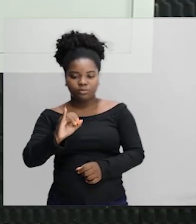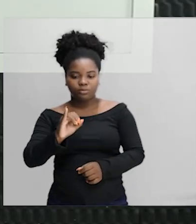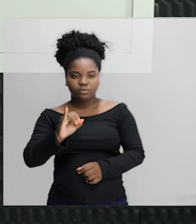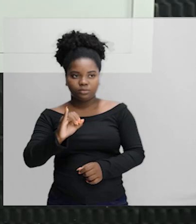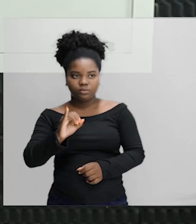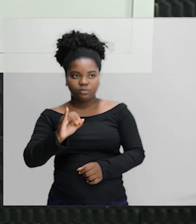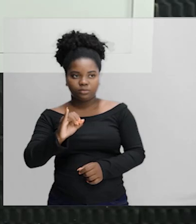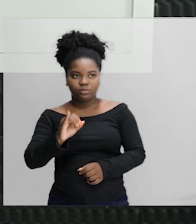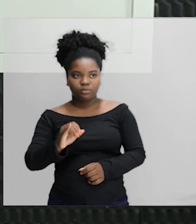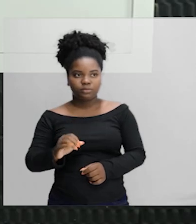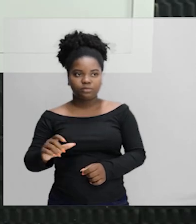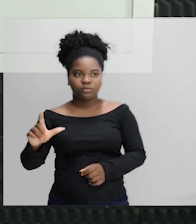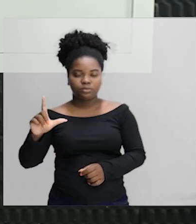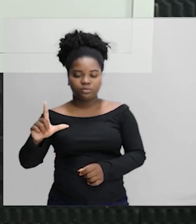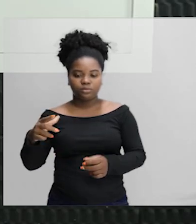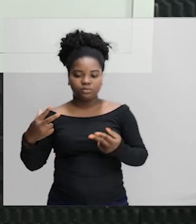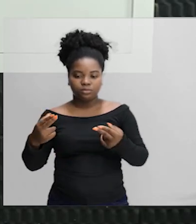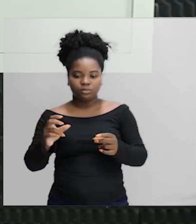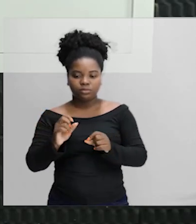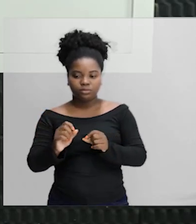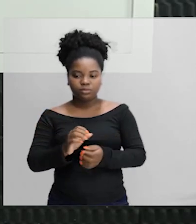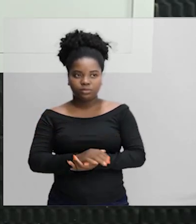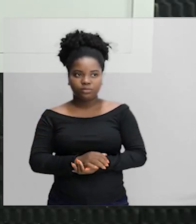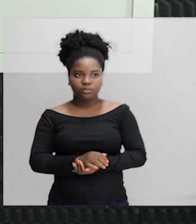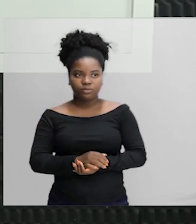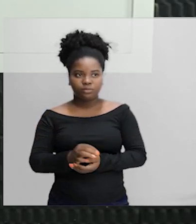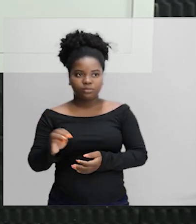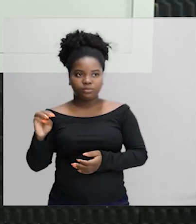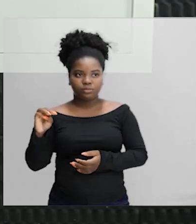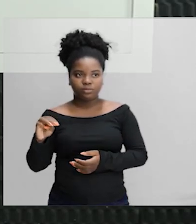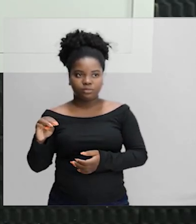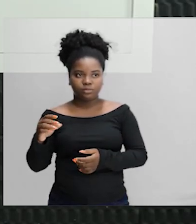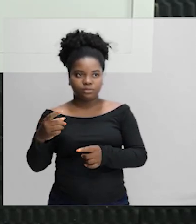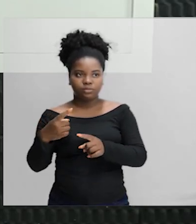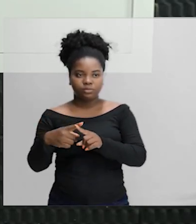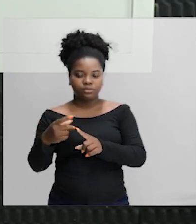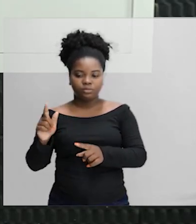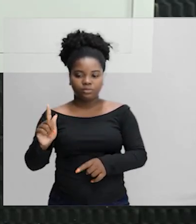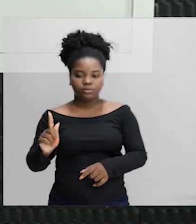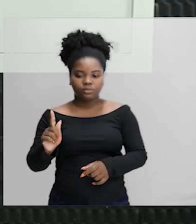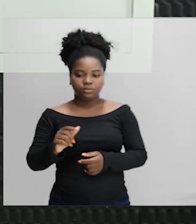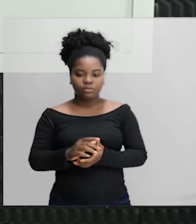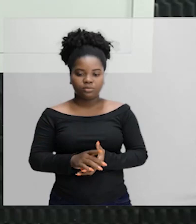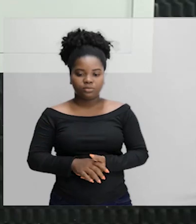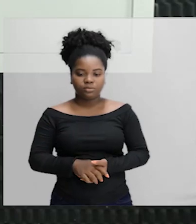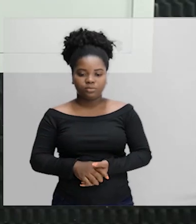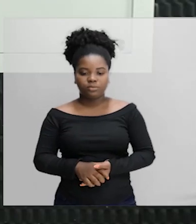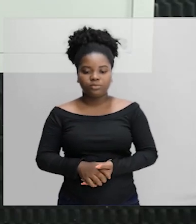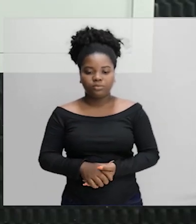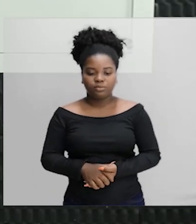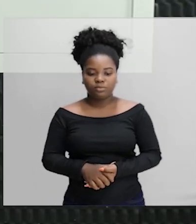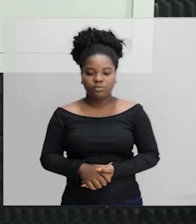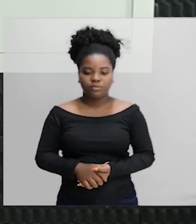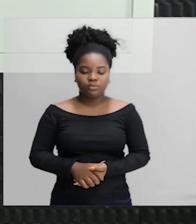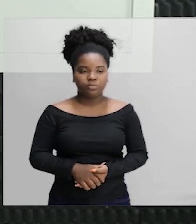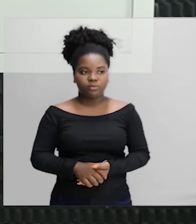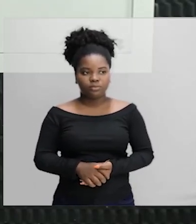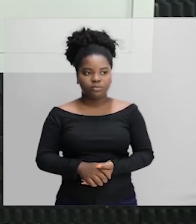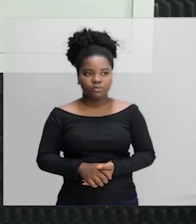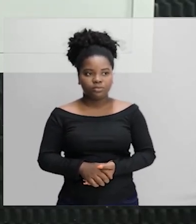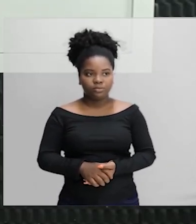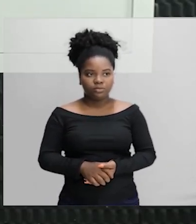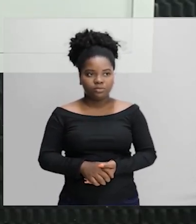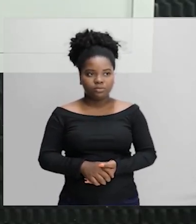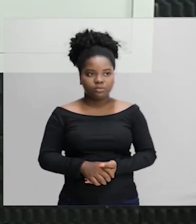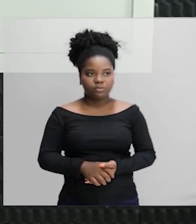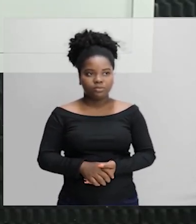corrente, comprimento, vai ser igual a massa vezes gravidade. Tá ok?